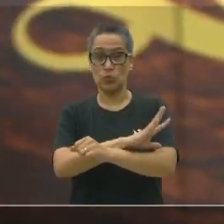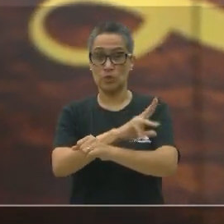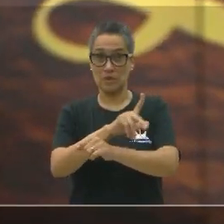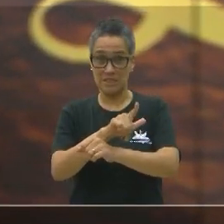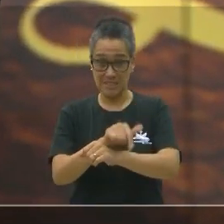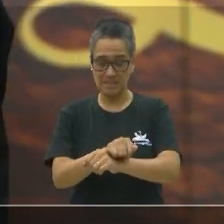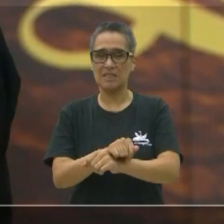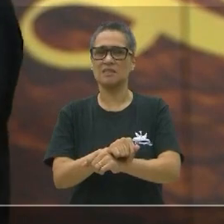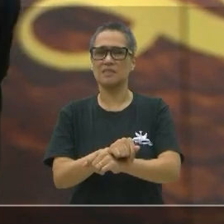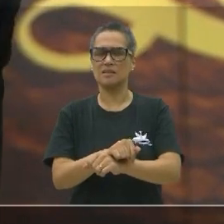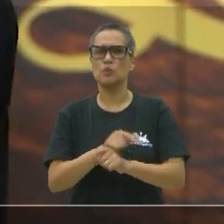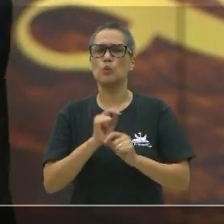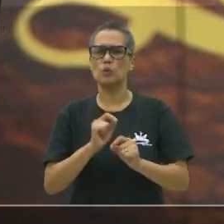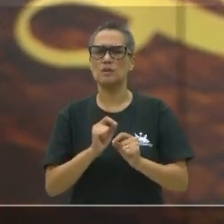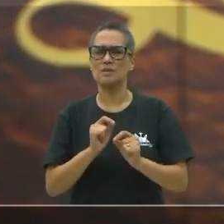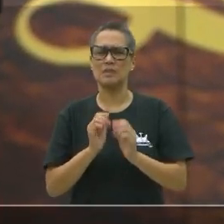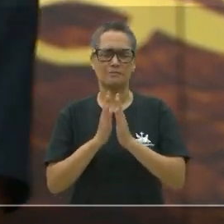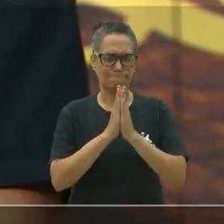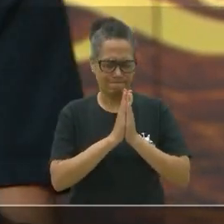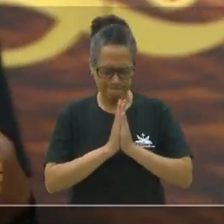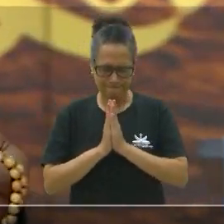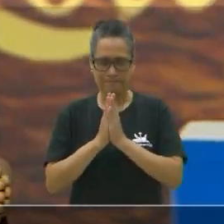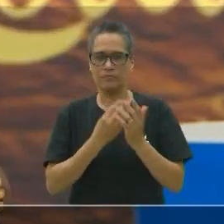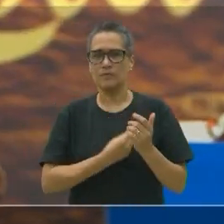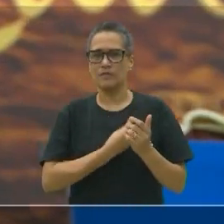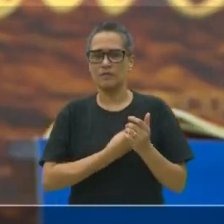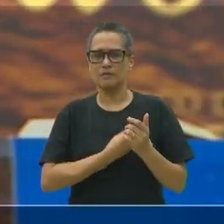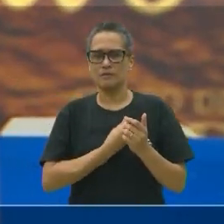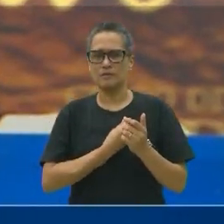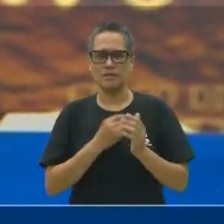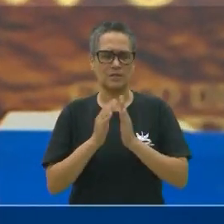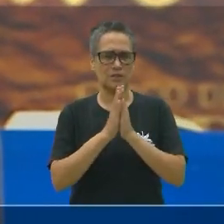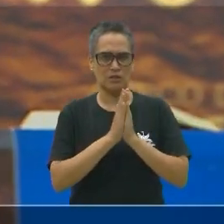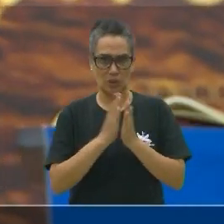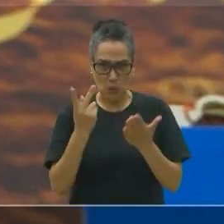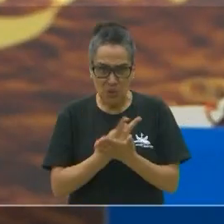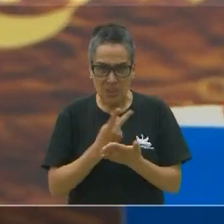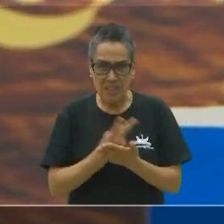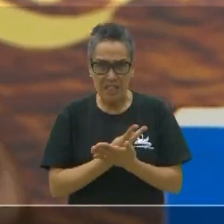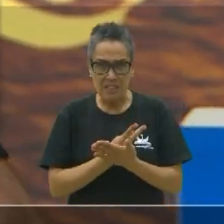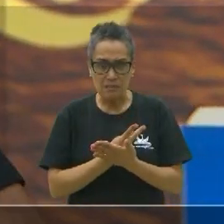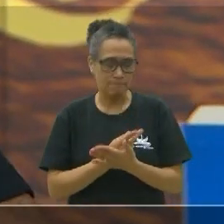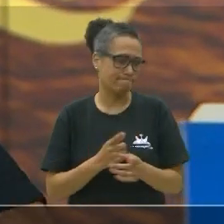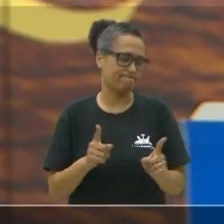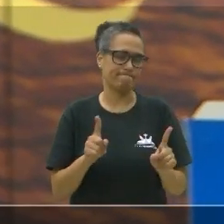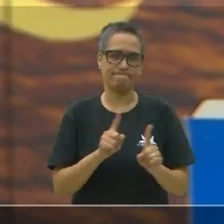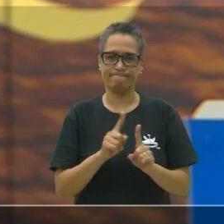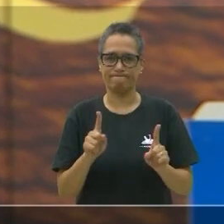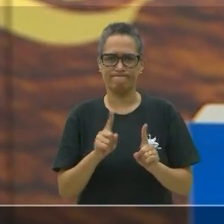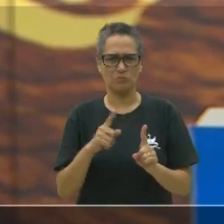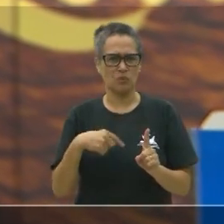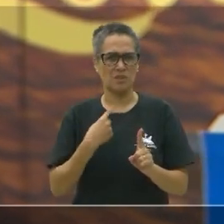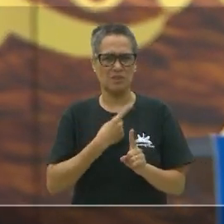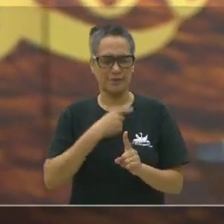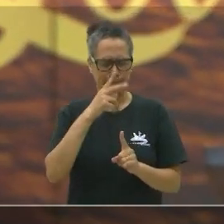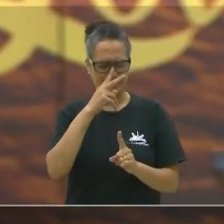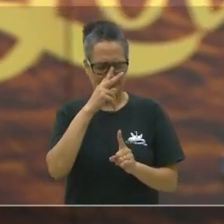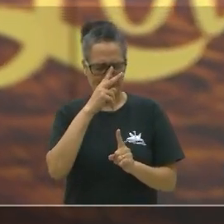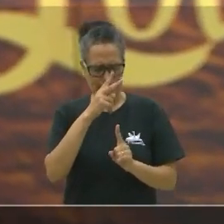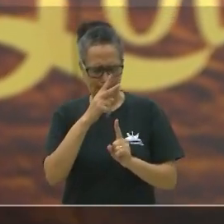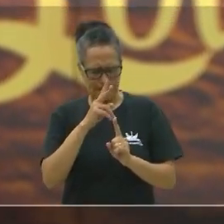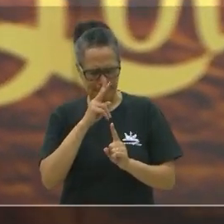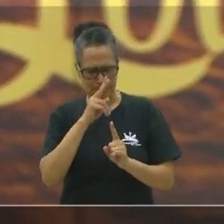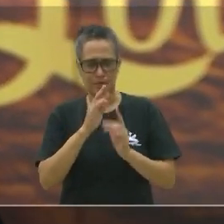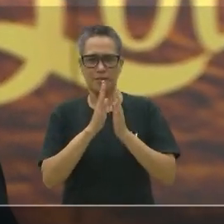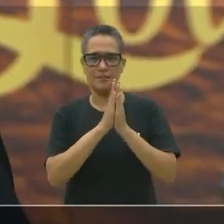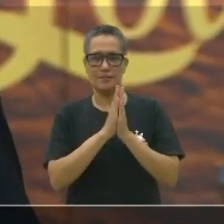mais é do que intensificar a vida de oração. Estou errado? Estou errado? Nós intensificamos a